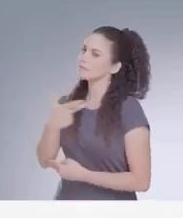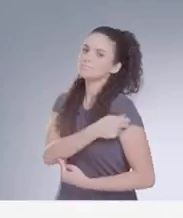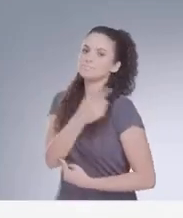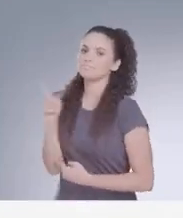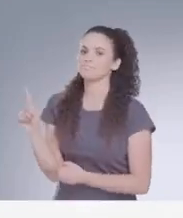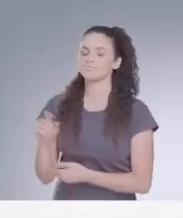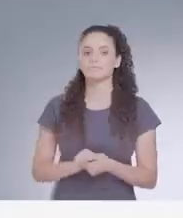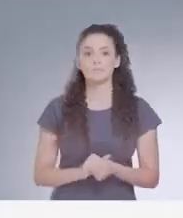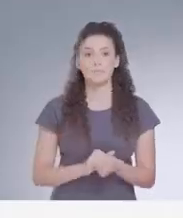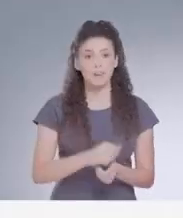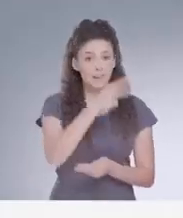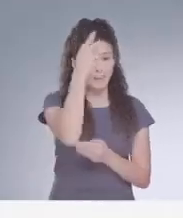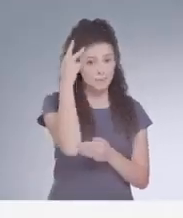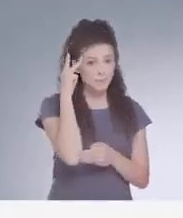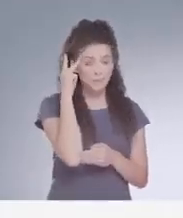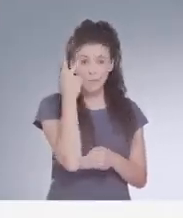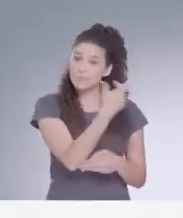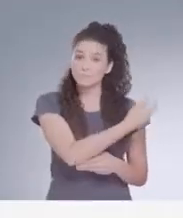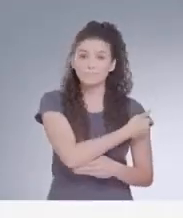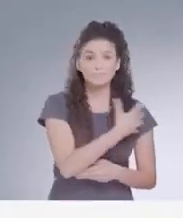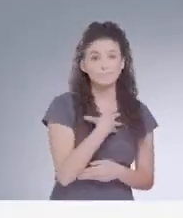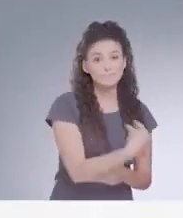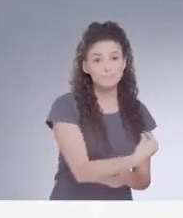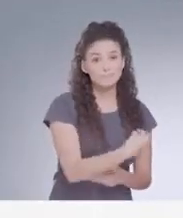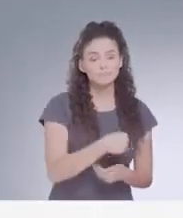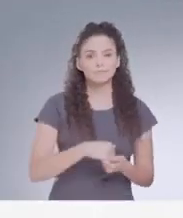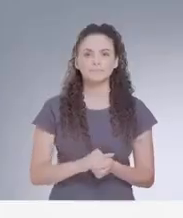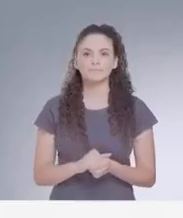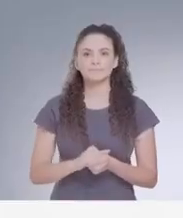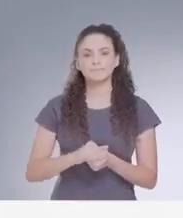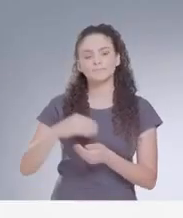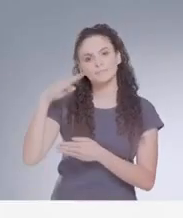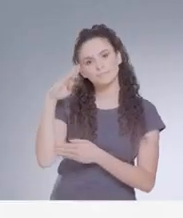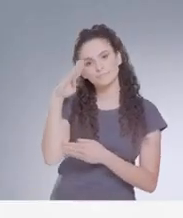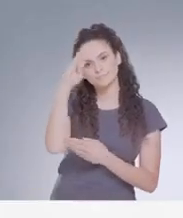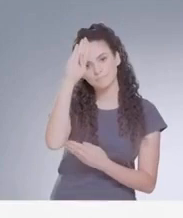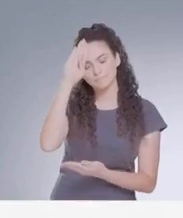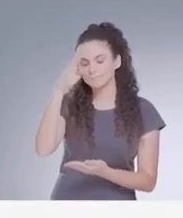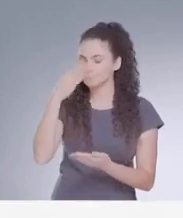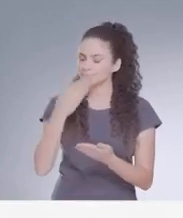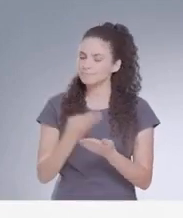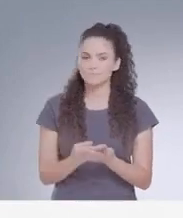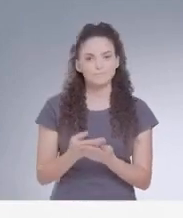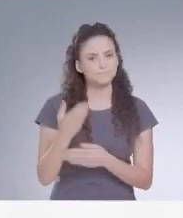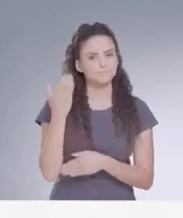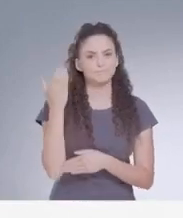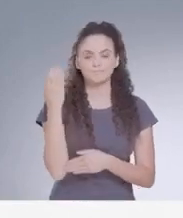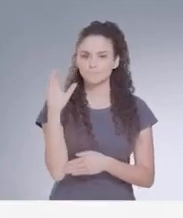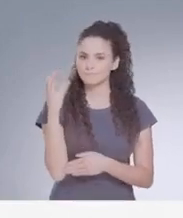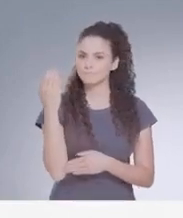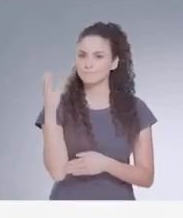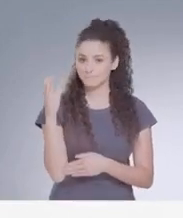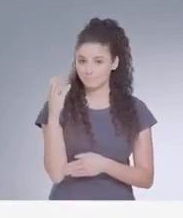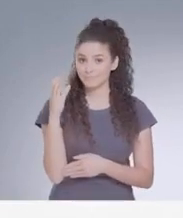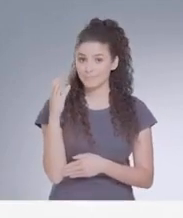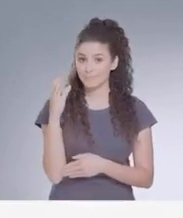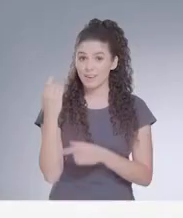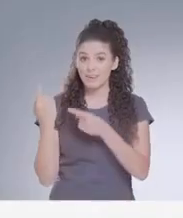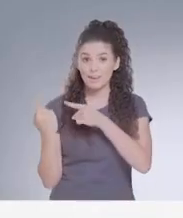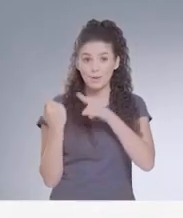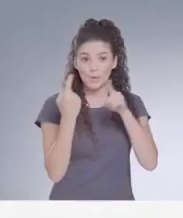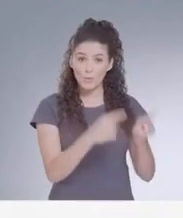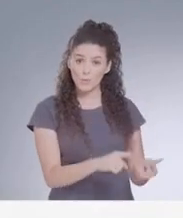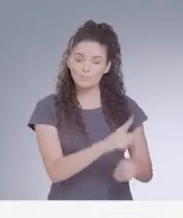filha não vai se vacinar. Porque as pessoas estão deixando de dar vacina aos seus filhos. Bolsonaro não acredita na ciência